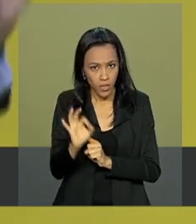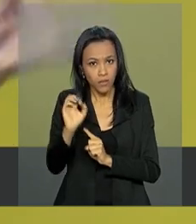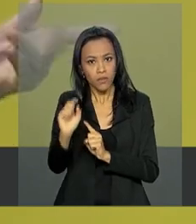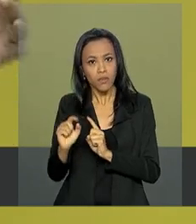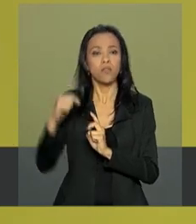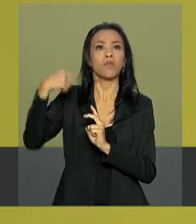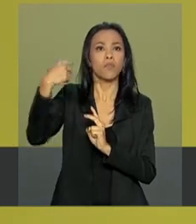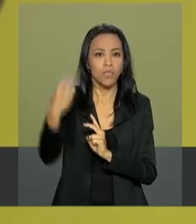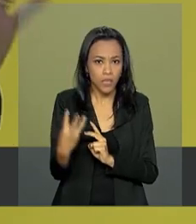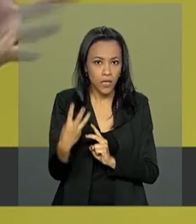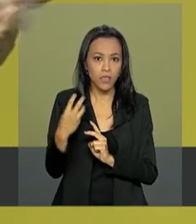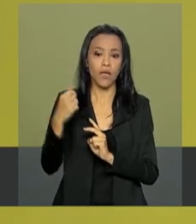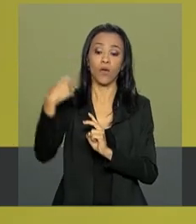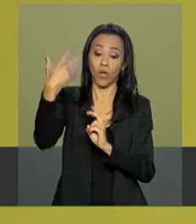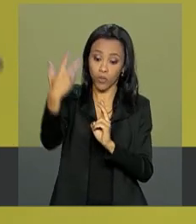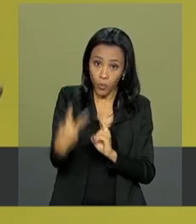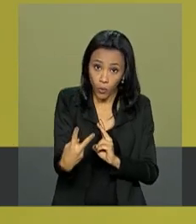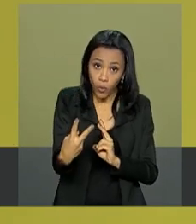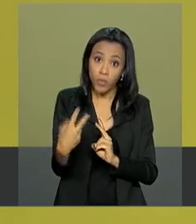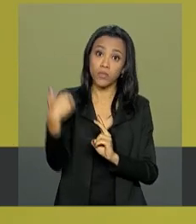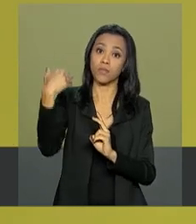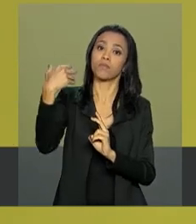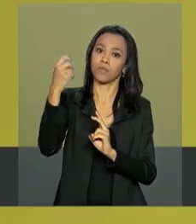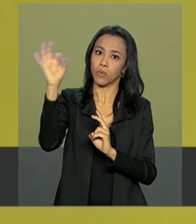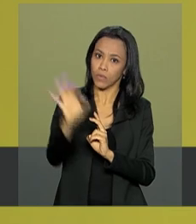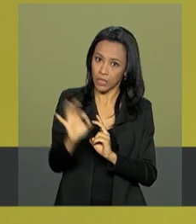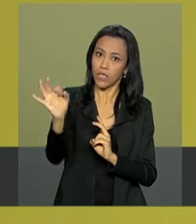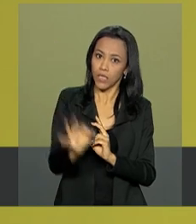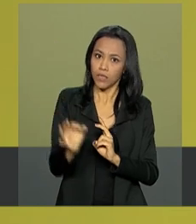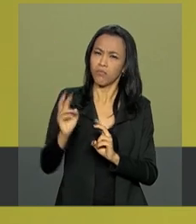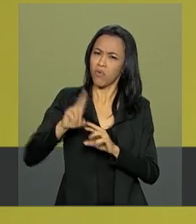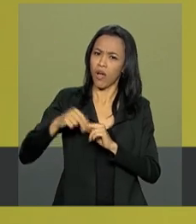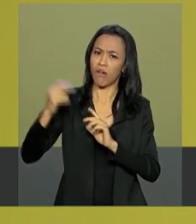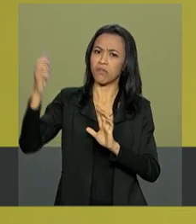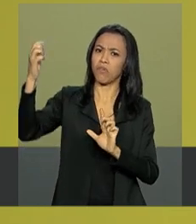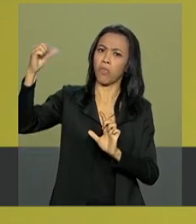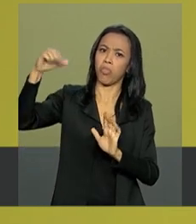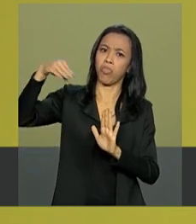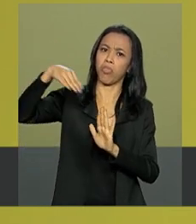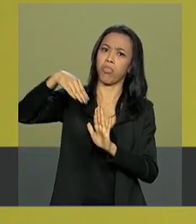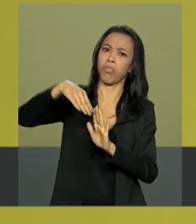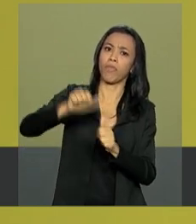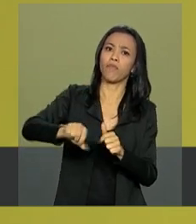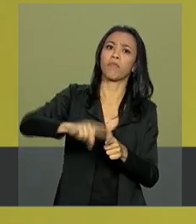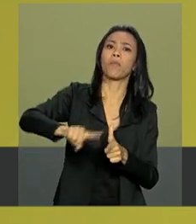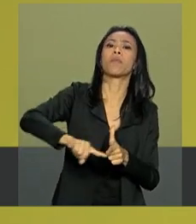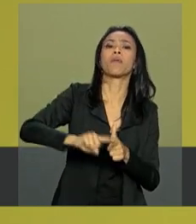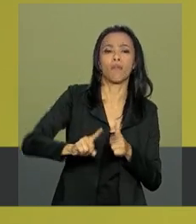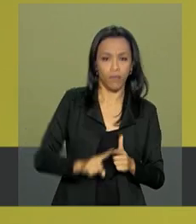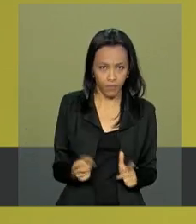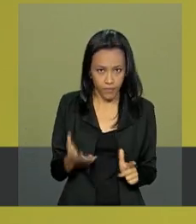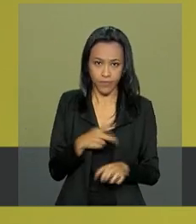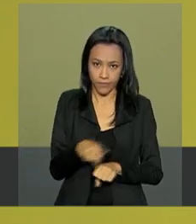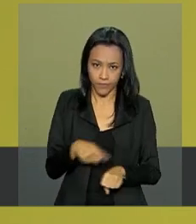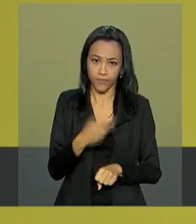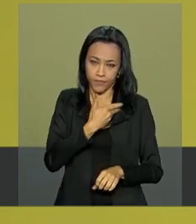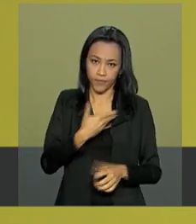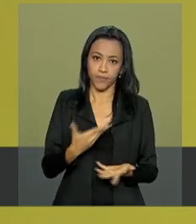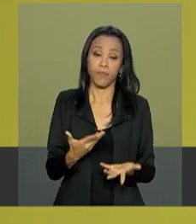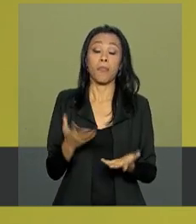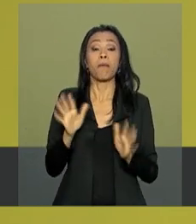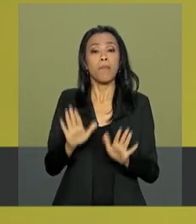era 3% no começo, agora 2%, por aí, em torno das dificuldades naturais que temos passado. Mas sempre tive